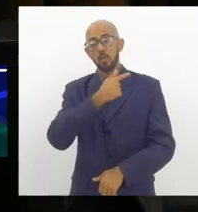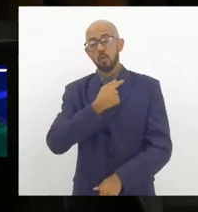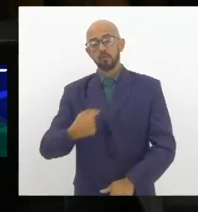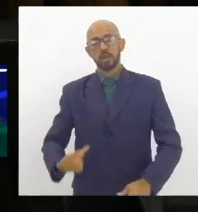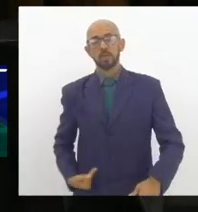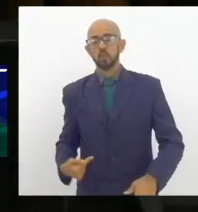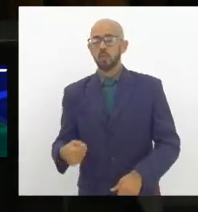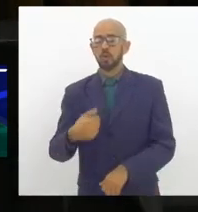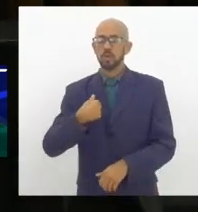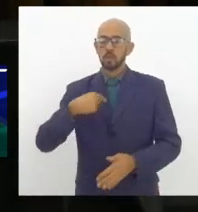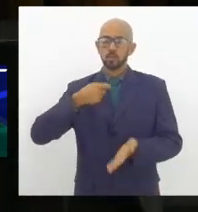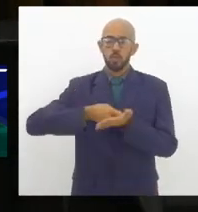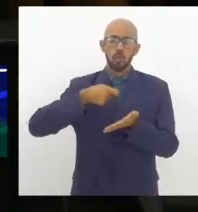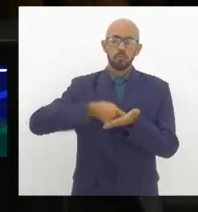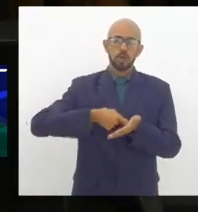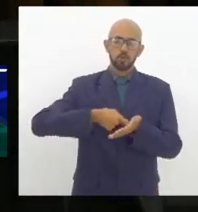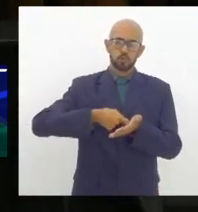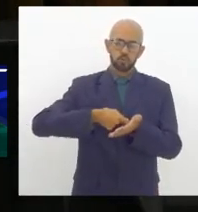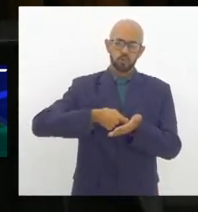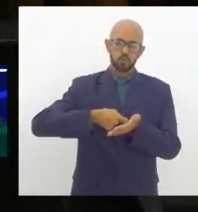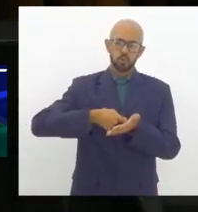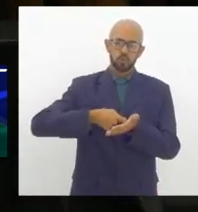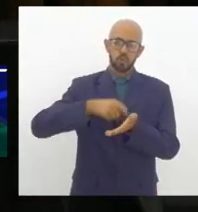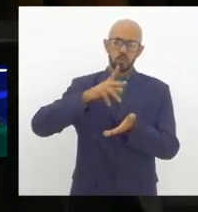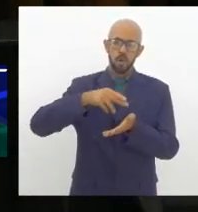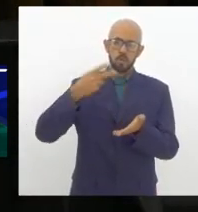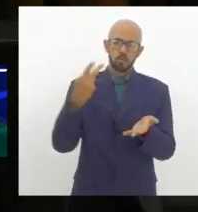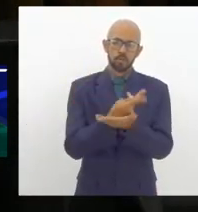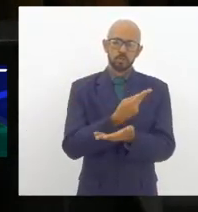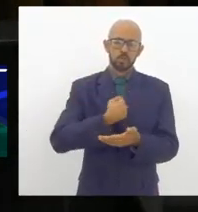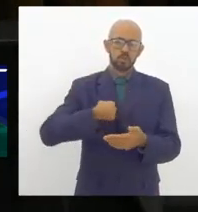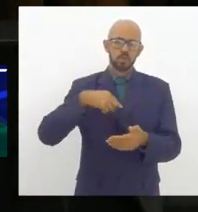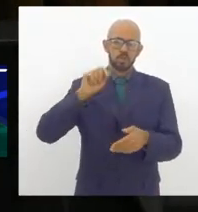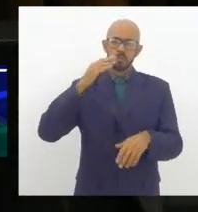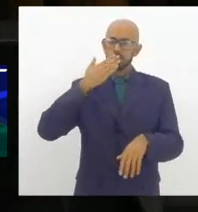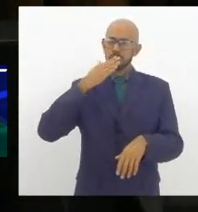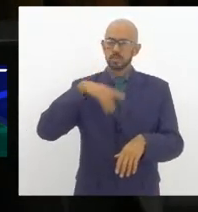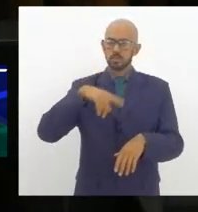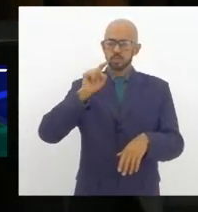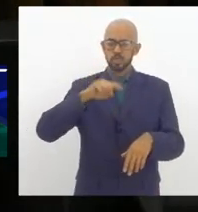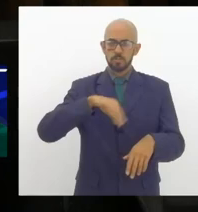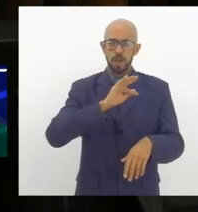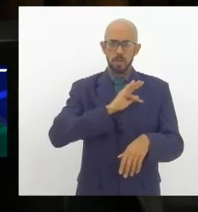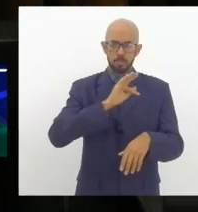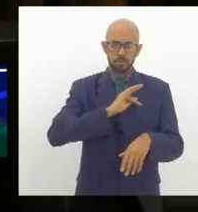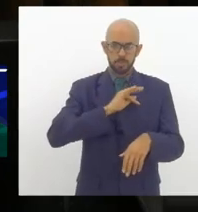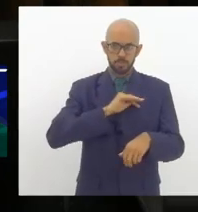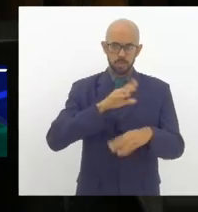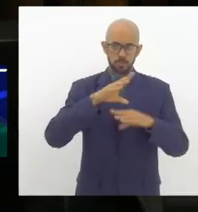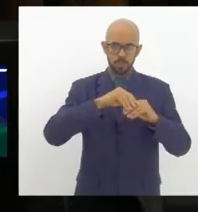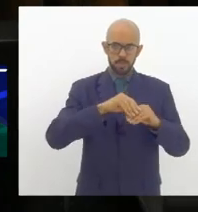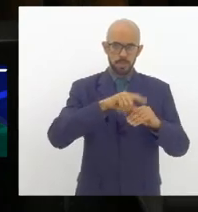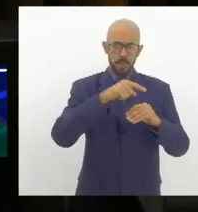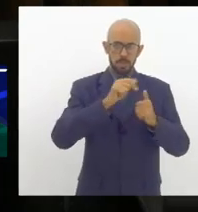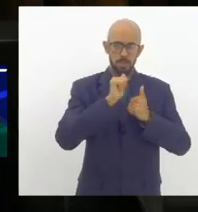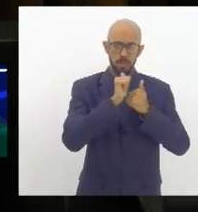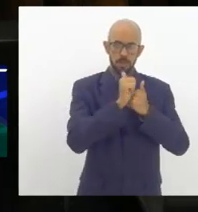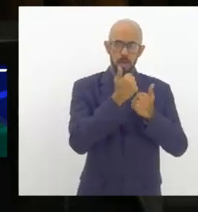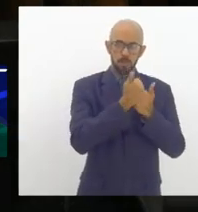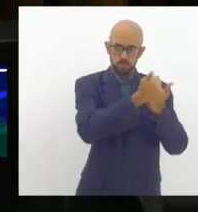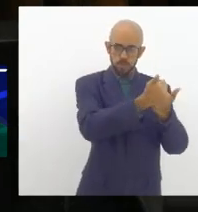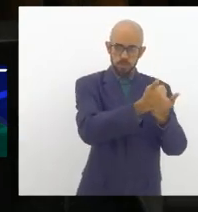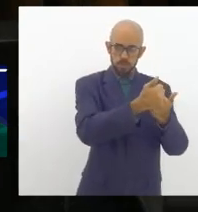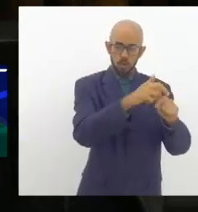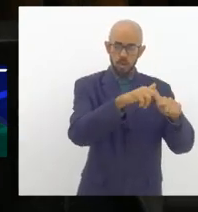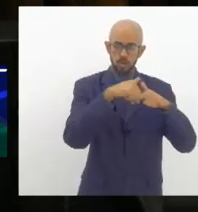e eu tô cobrando como eu cobrei agora um aumento efetivo Principalmente nesse momento o sofrimento